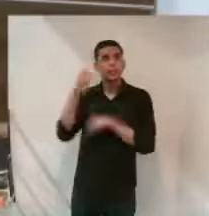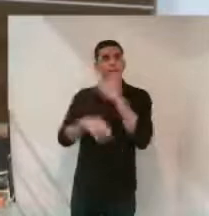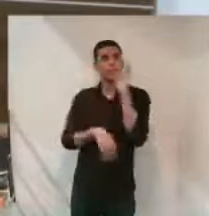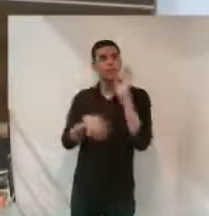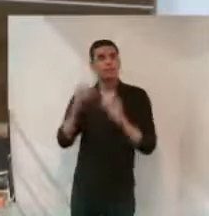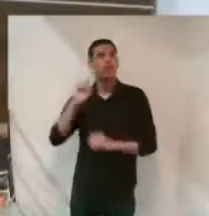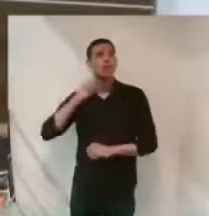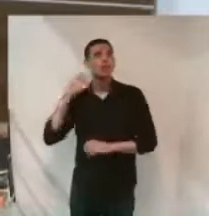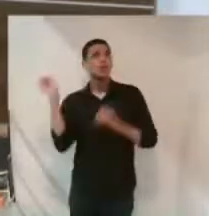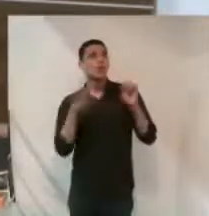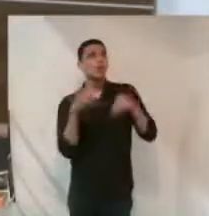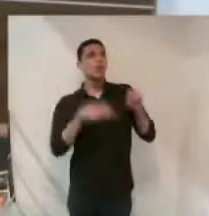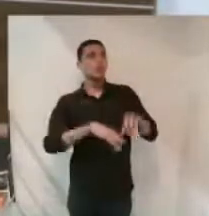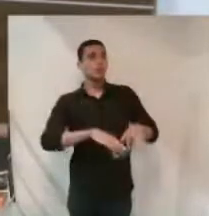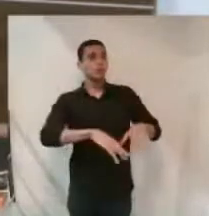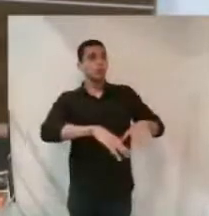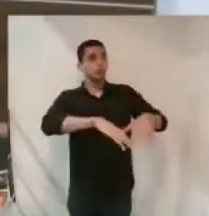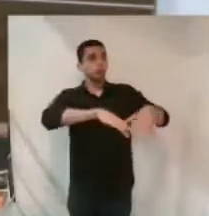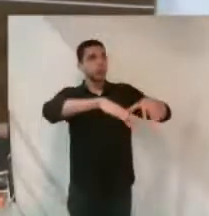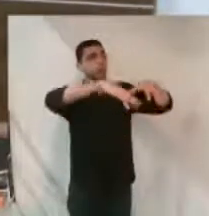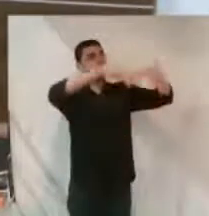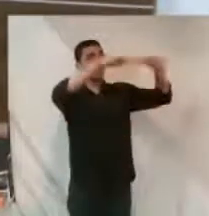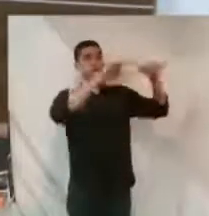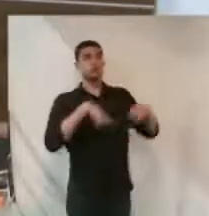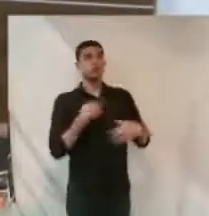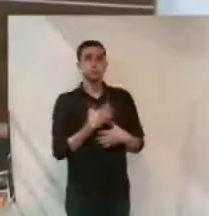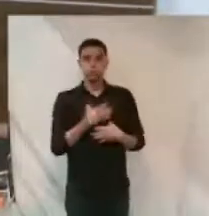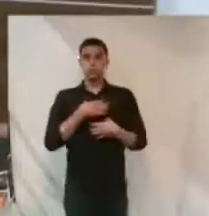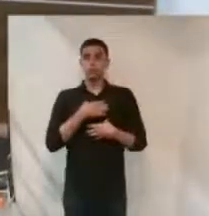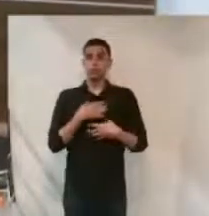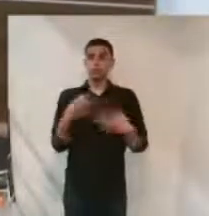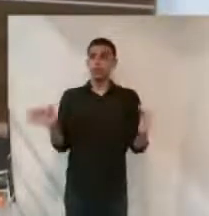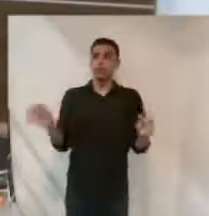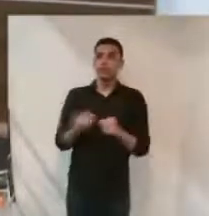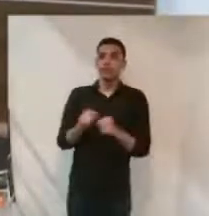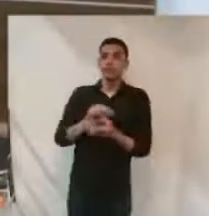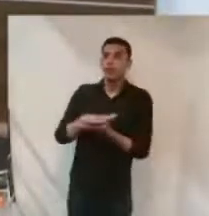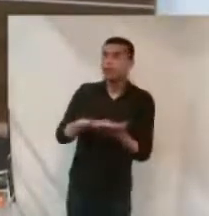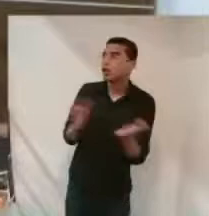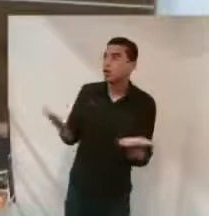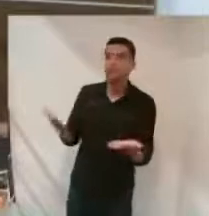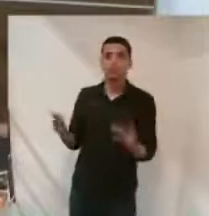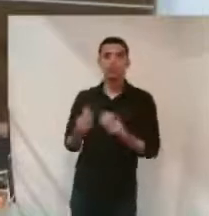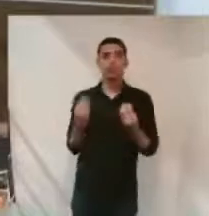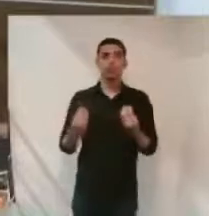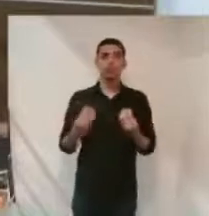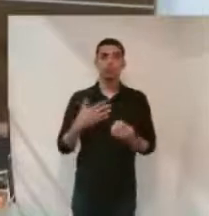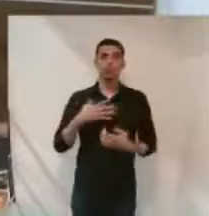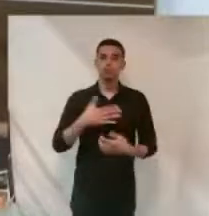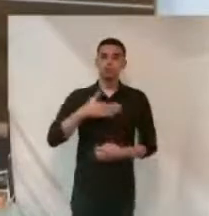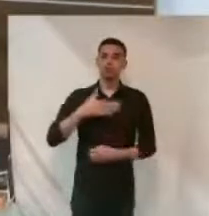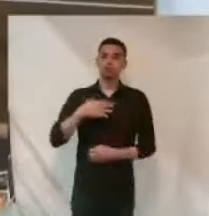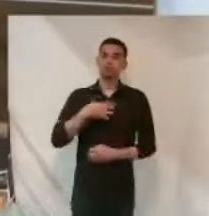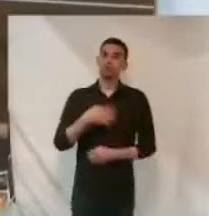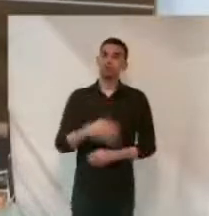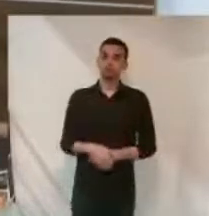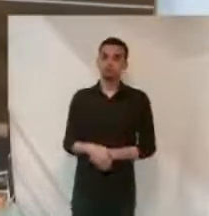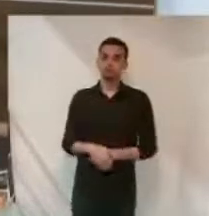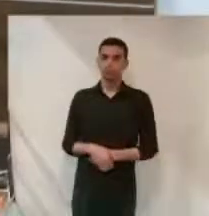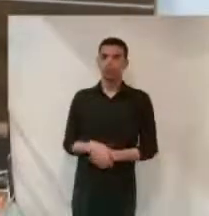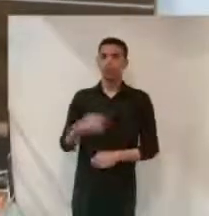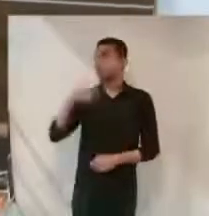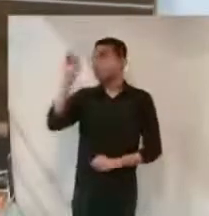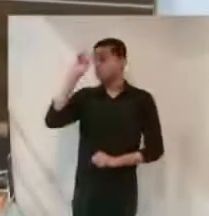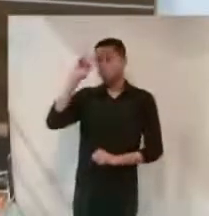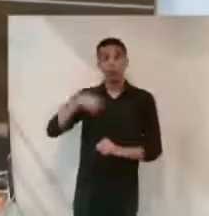dizer, aquilo assustou. E na primeira vez, na primeira viagem que eu fiz, eu me lembro, eu viajo com ele,